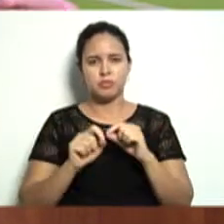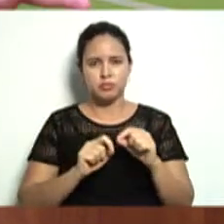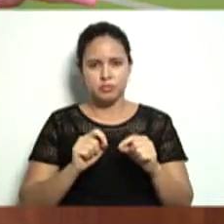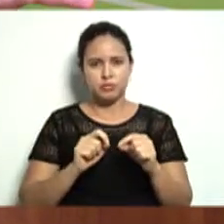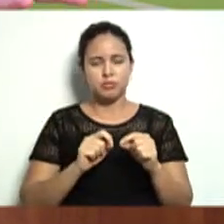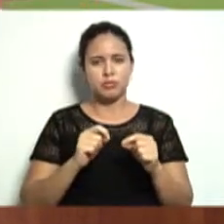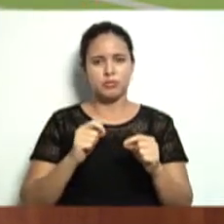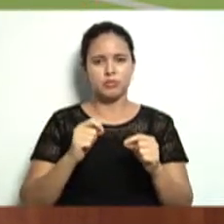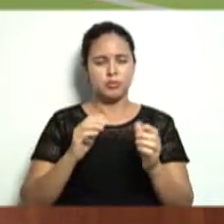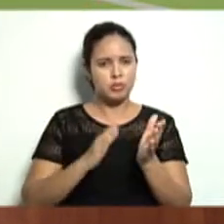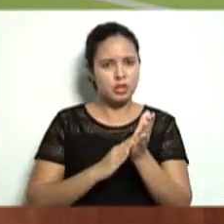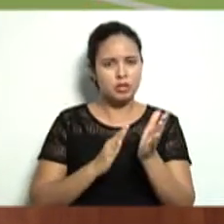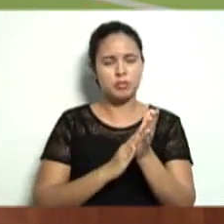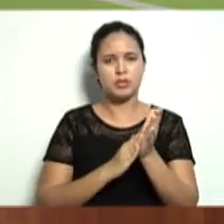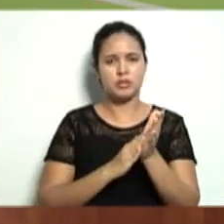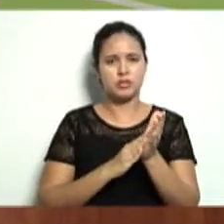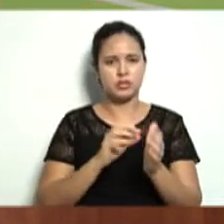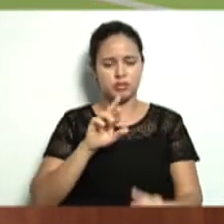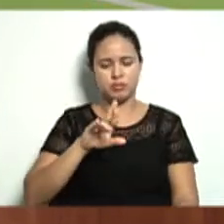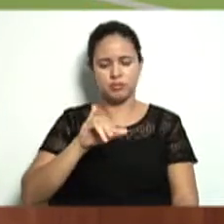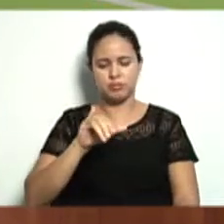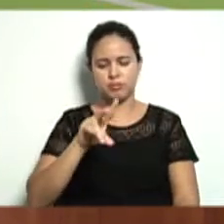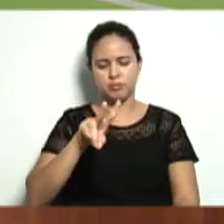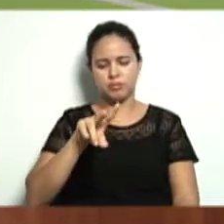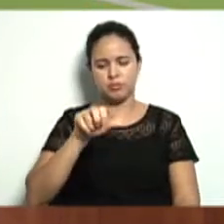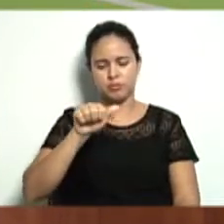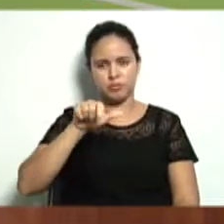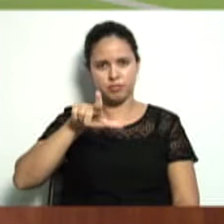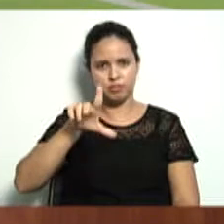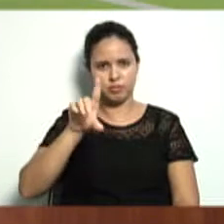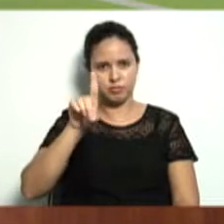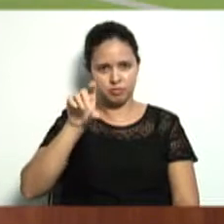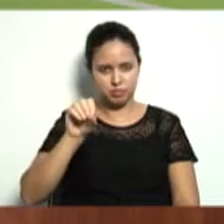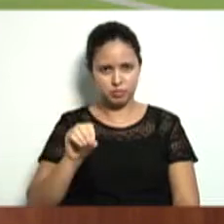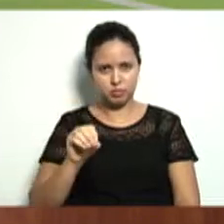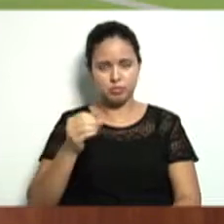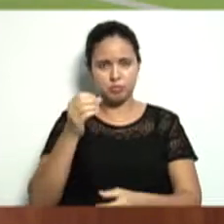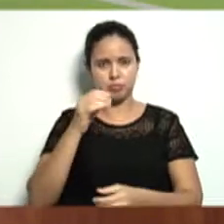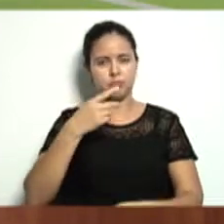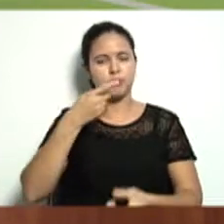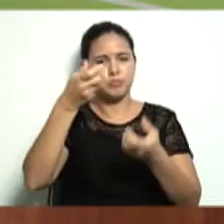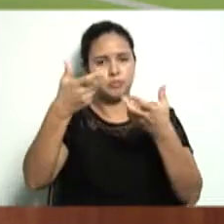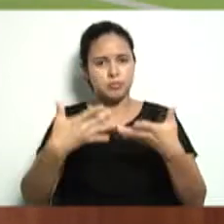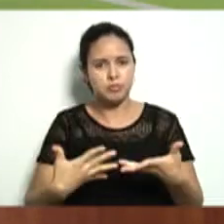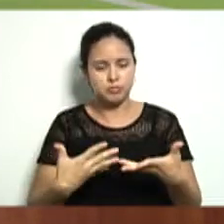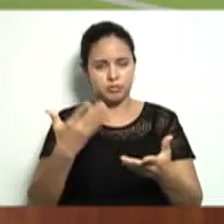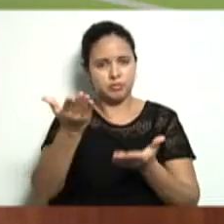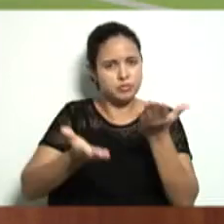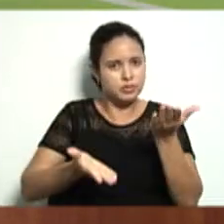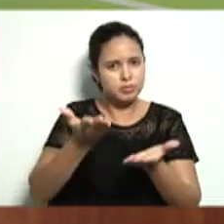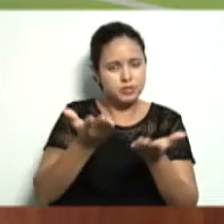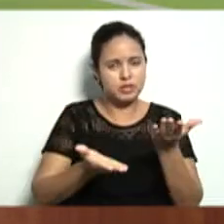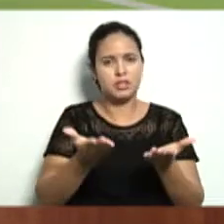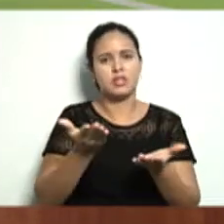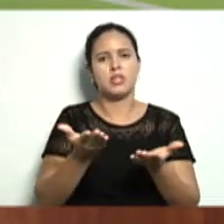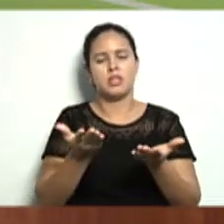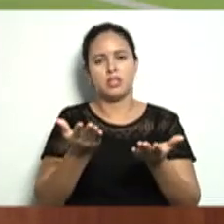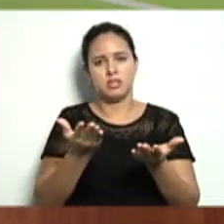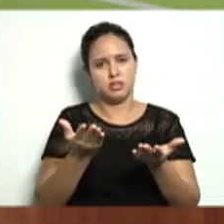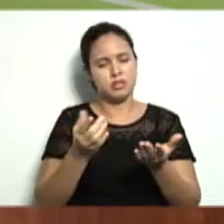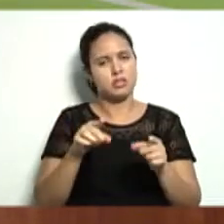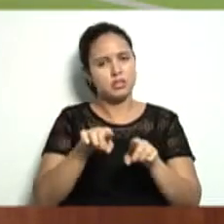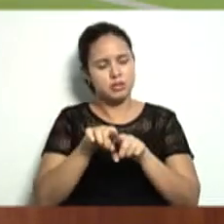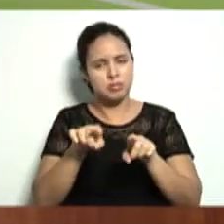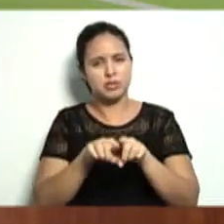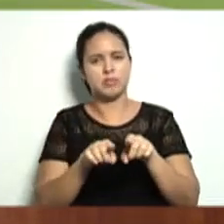um parabéns, né, para o Rivaldo, porque é isso mesmo. Quando a gente fala de sustentabilidade, Rivaldo, e meninos e